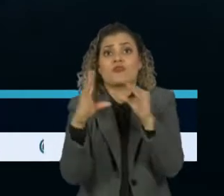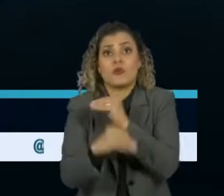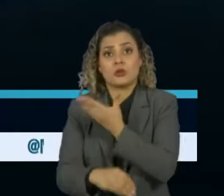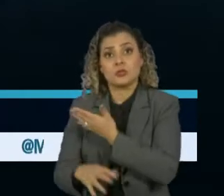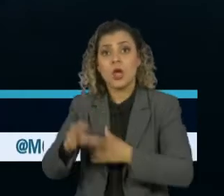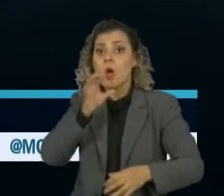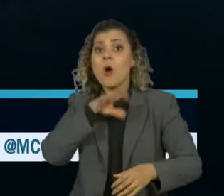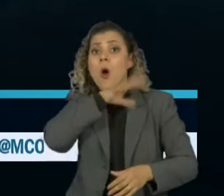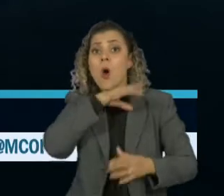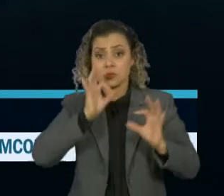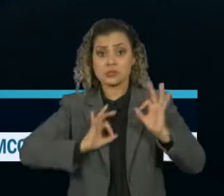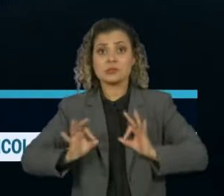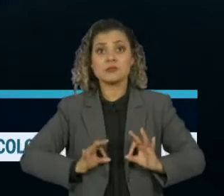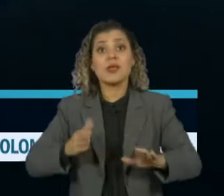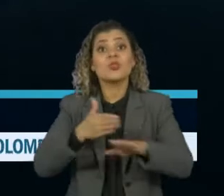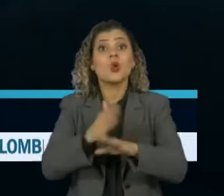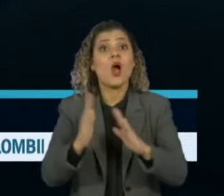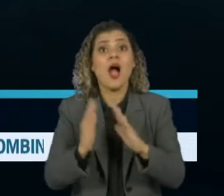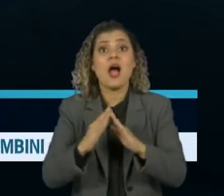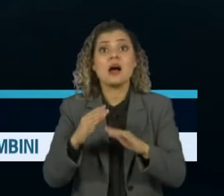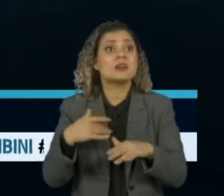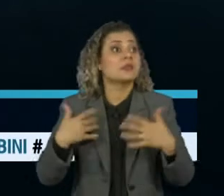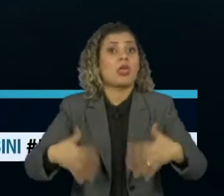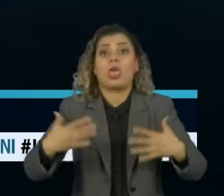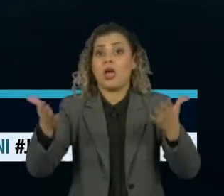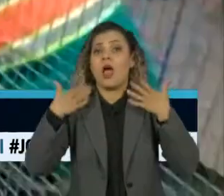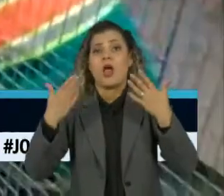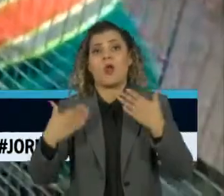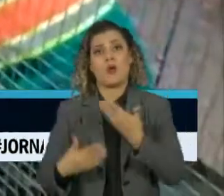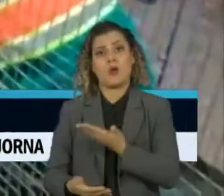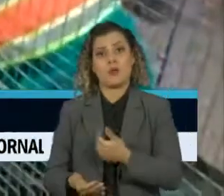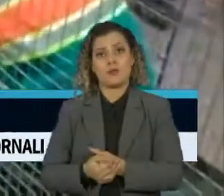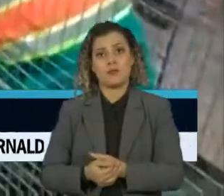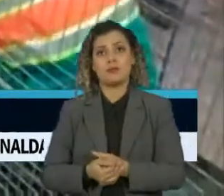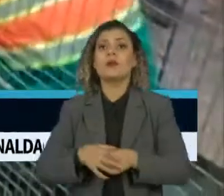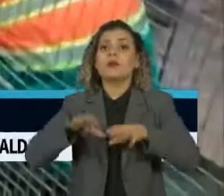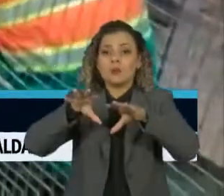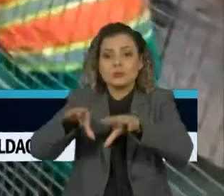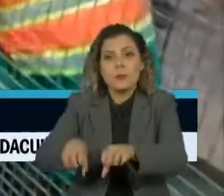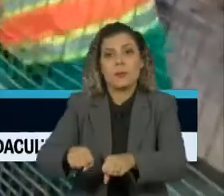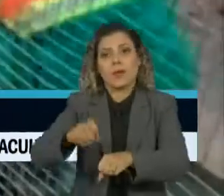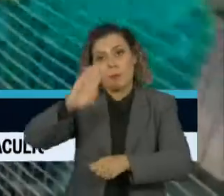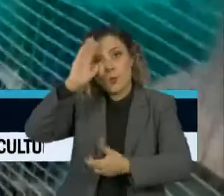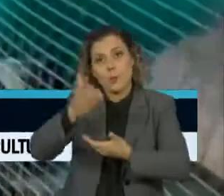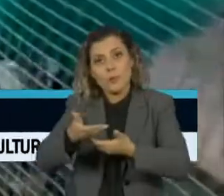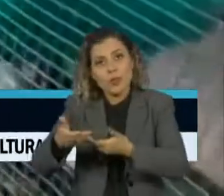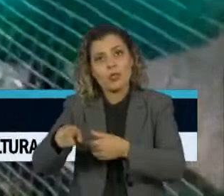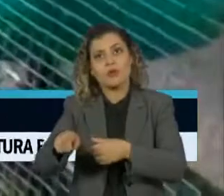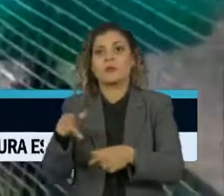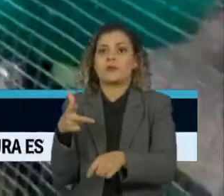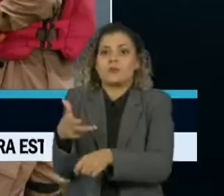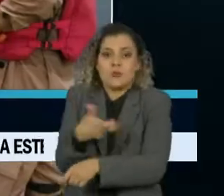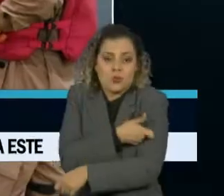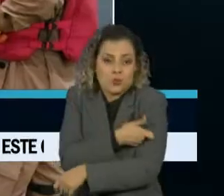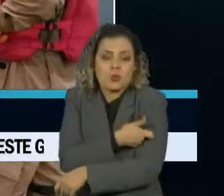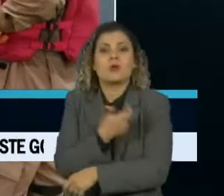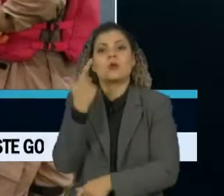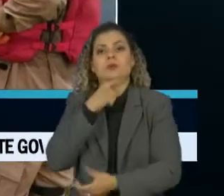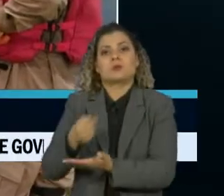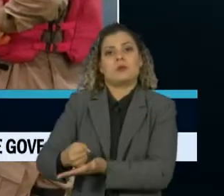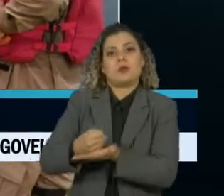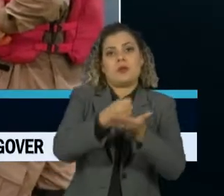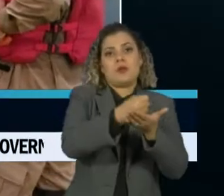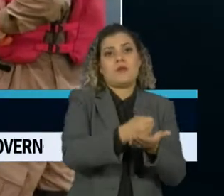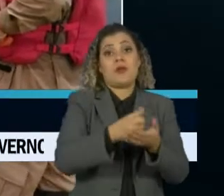como esta onça que invadiu uma casa no município de poconé resgatada pelos bombeiros recebeu sedativos e